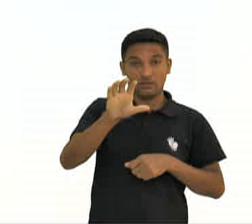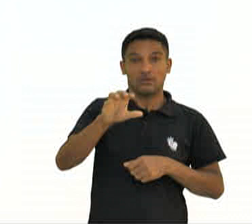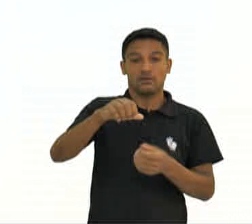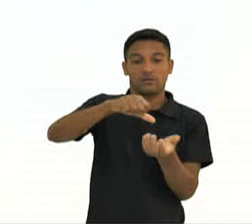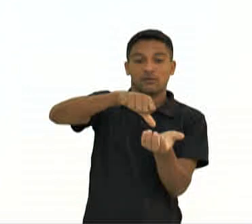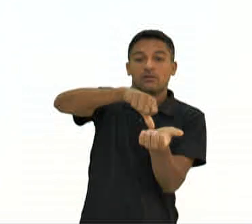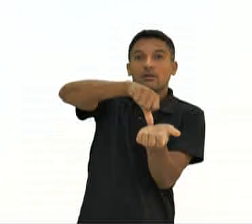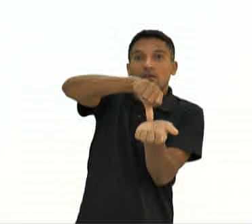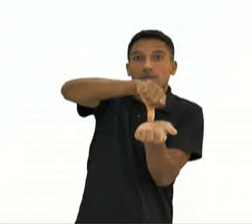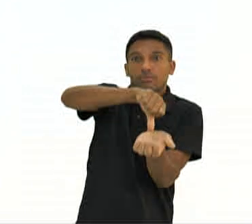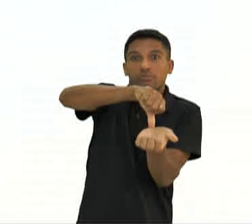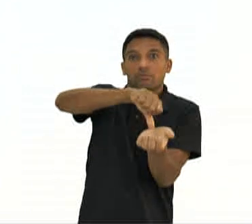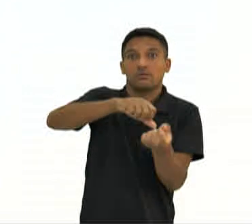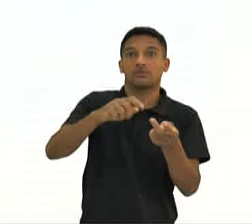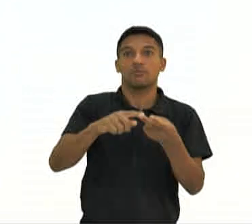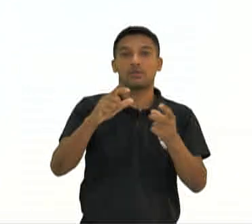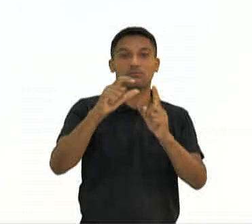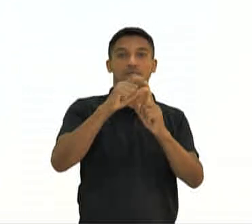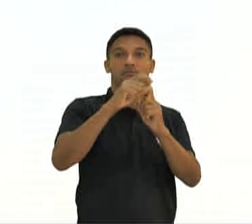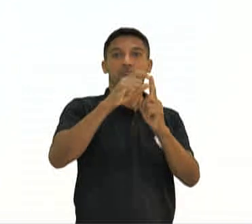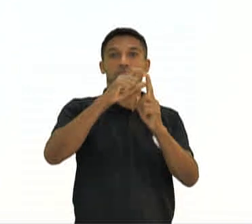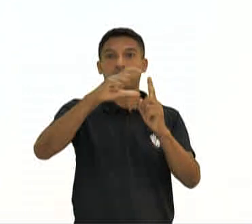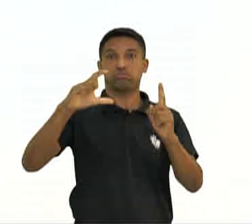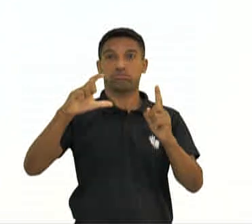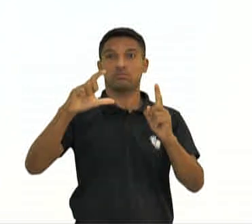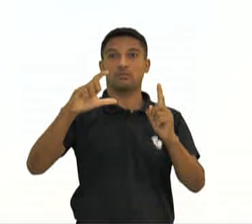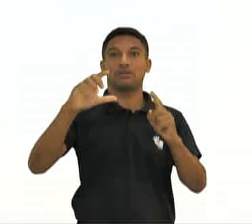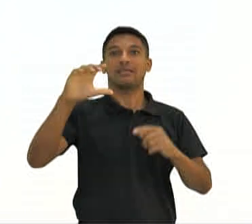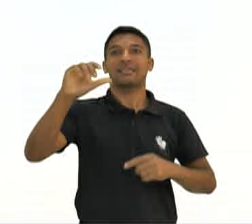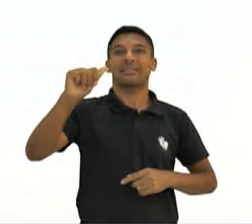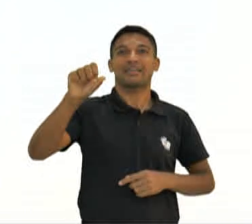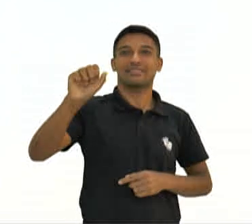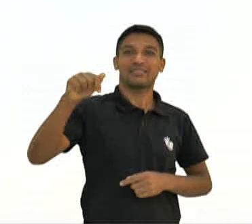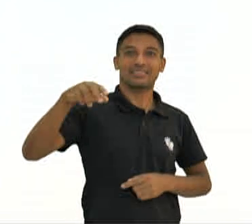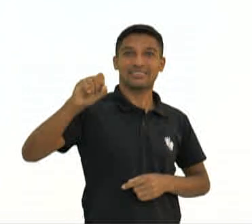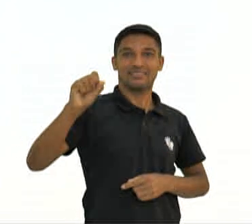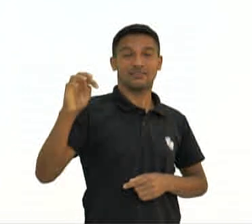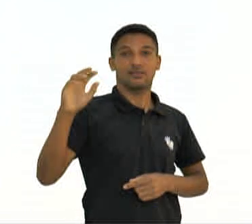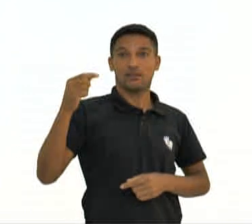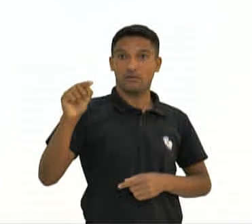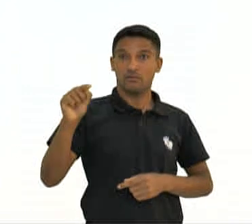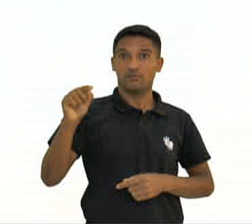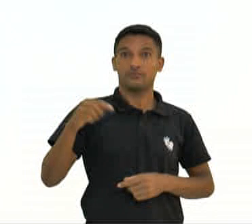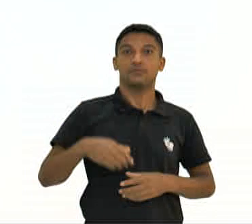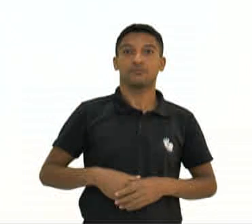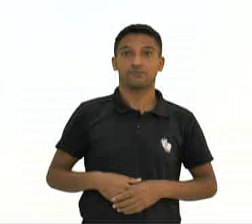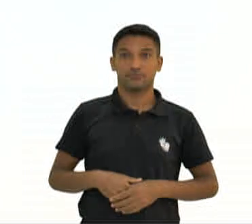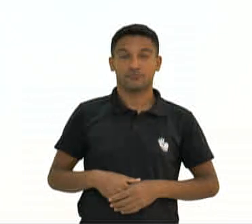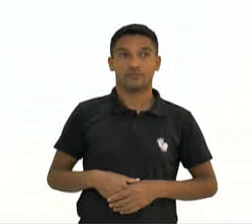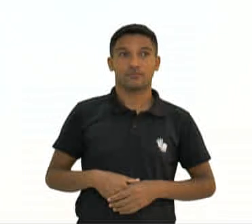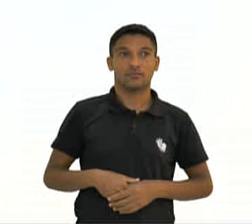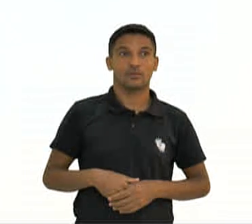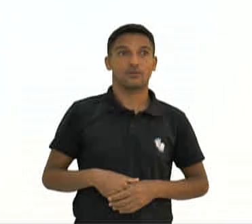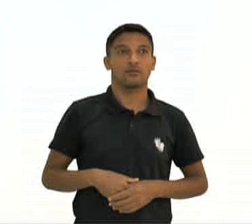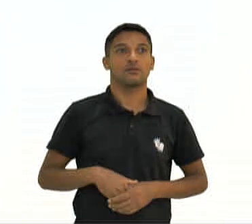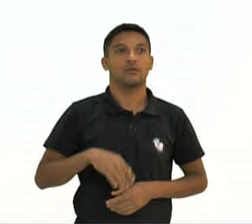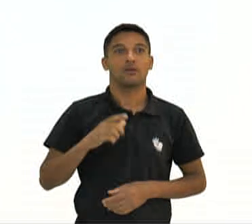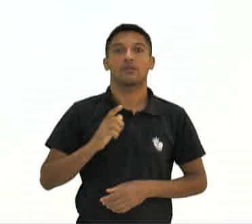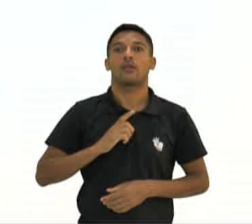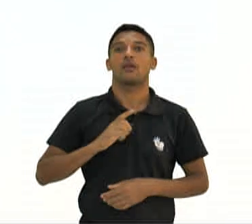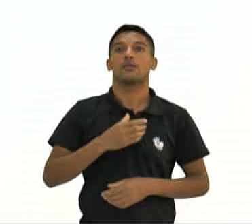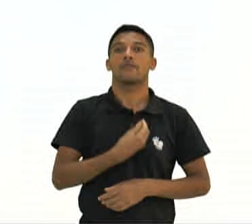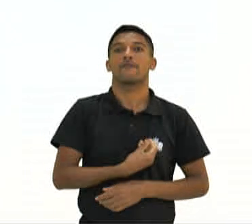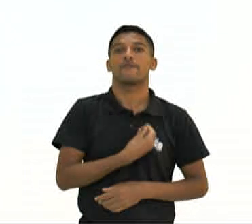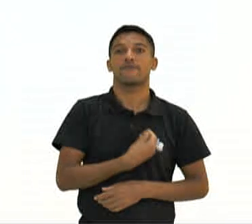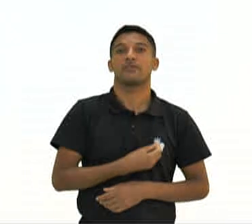Estão significa lugar de morada. Tem uma área de 4 milhões de quilômetros quadrados, no qual vivem 60 milhões de habitantes. Não é